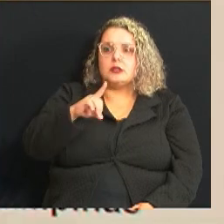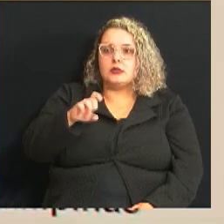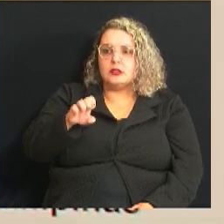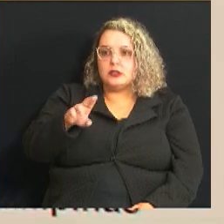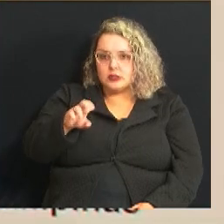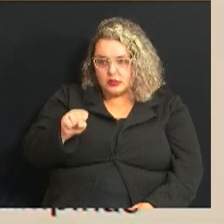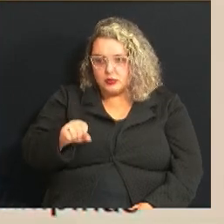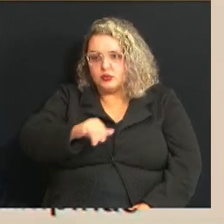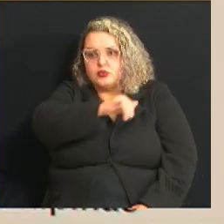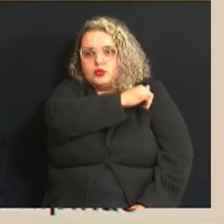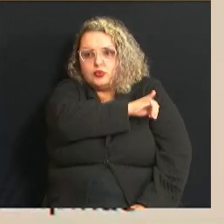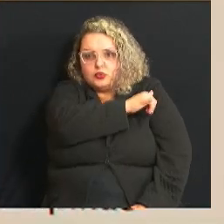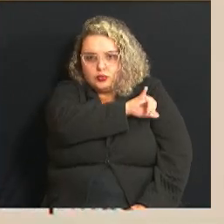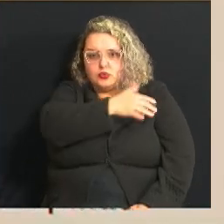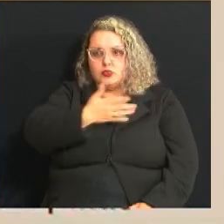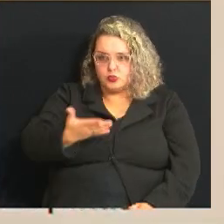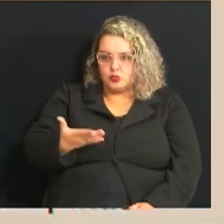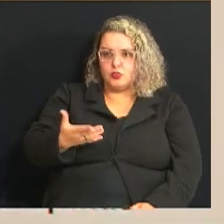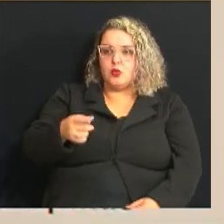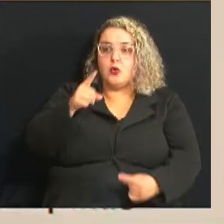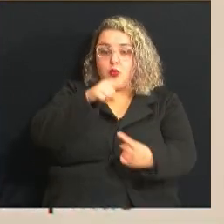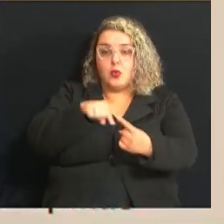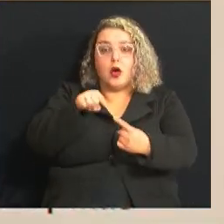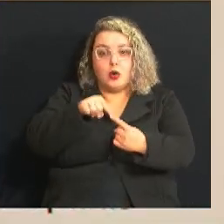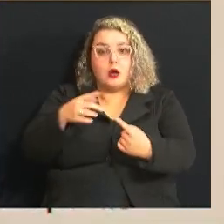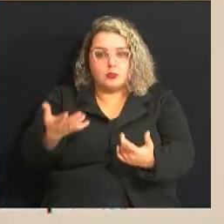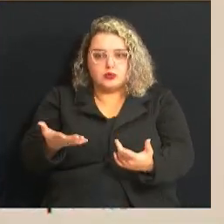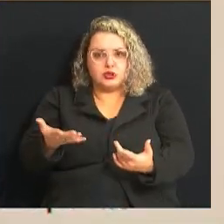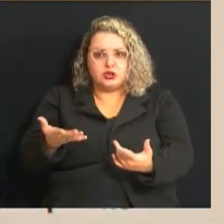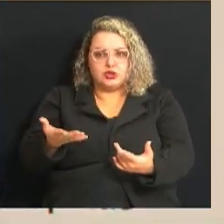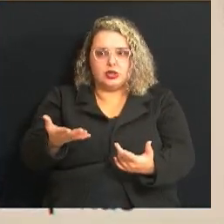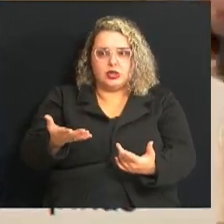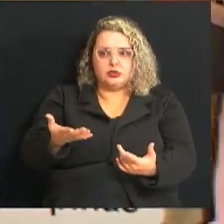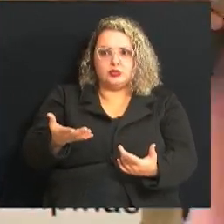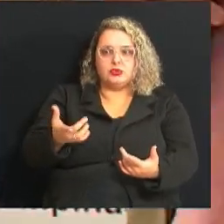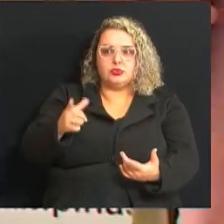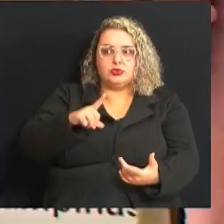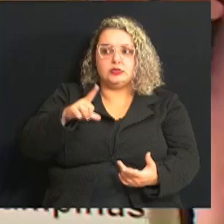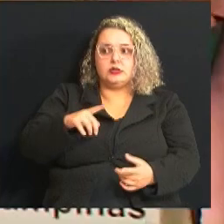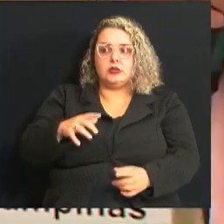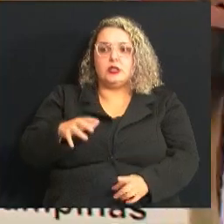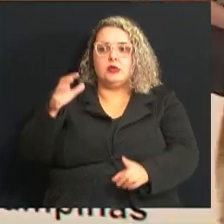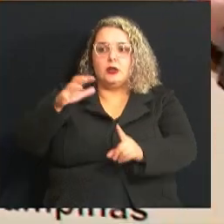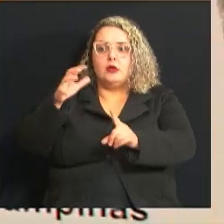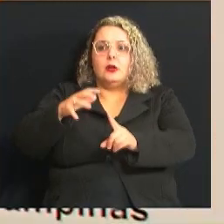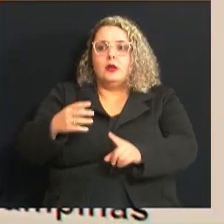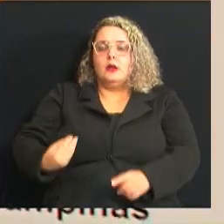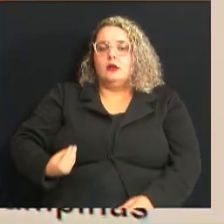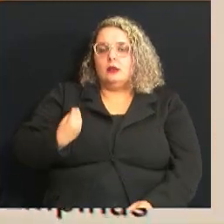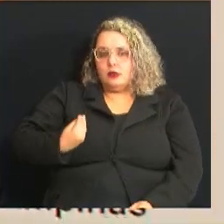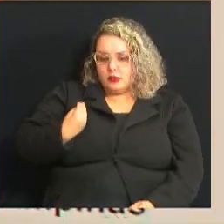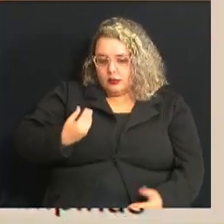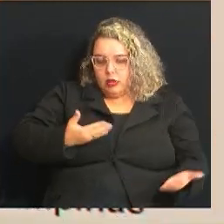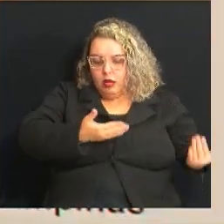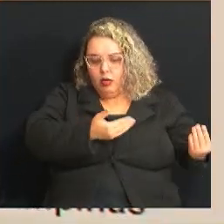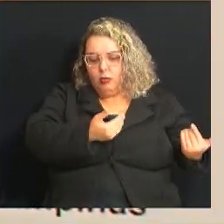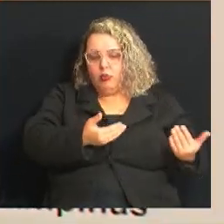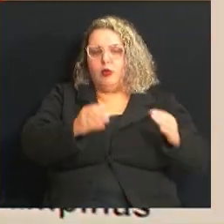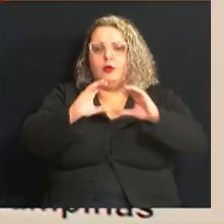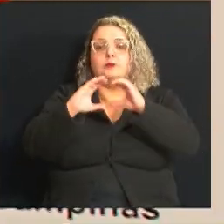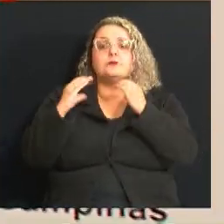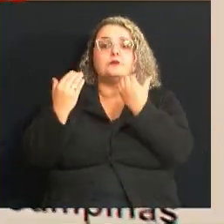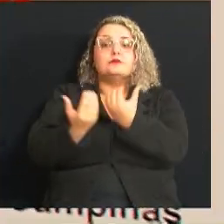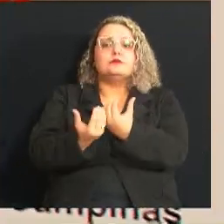Janeiro, com o objetivo de ter esse impacto, né? Principalmente na vida de jovens de comunidade, que não tem muito